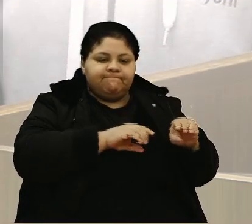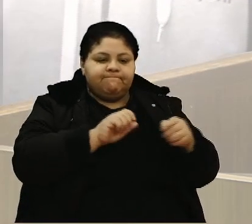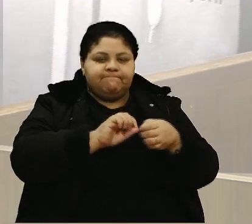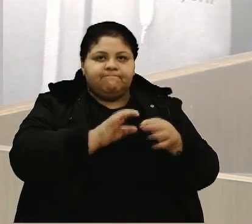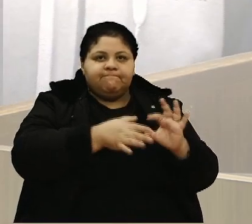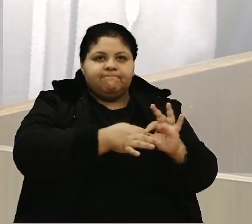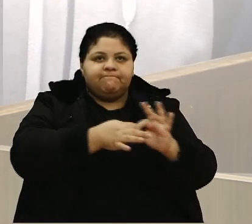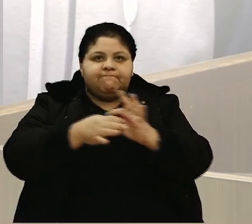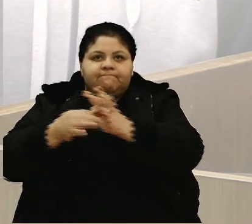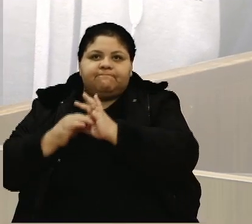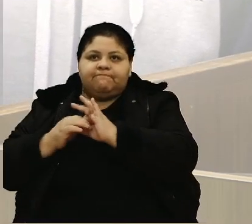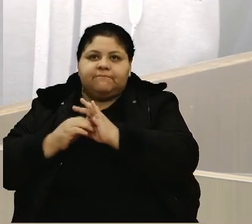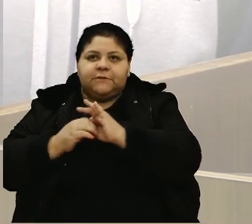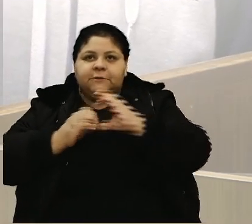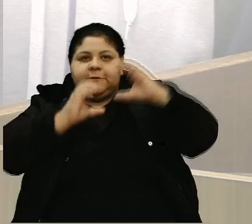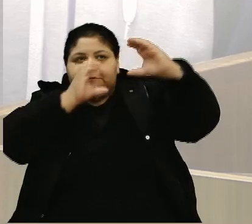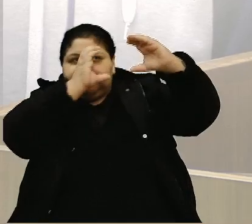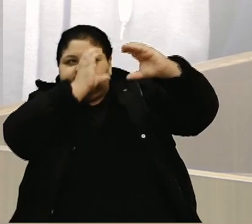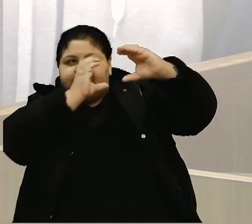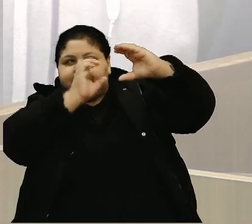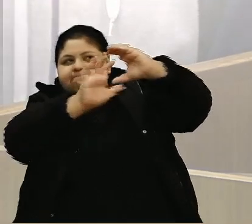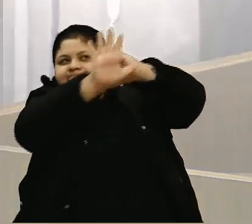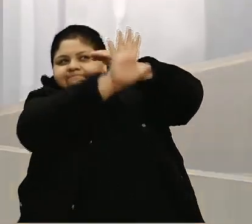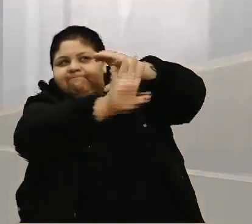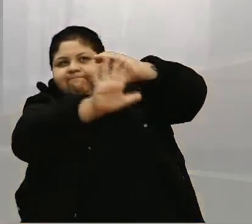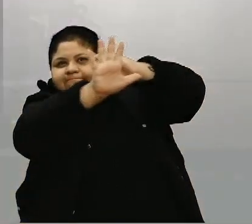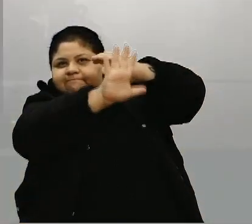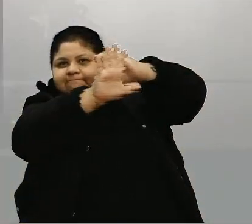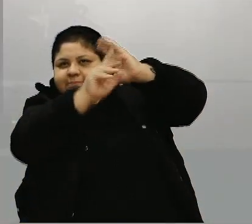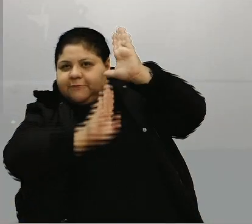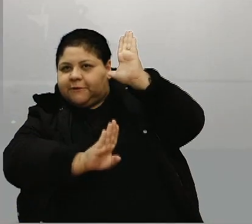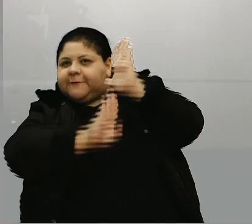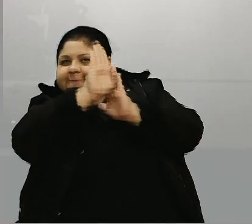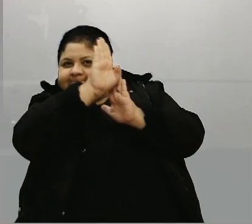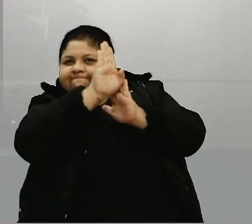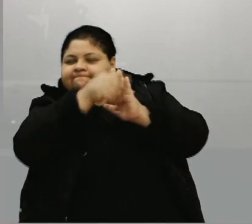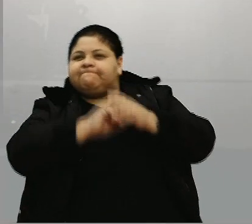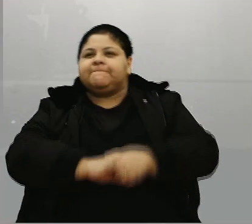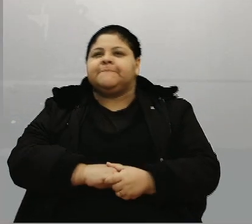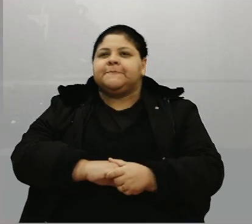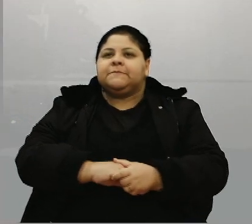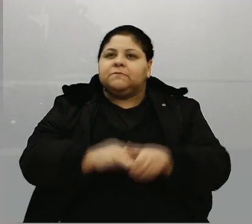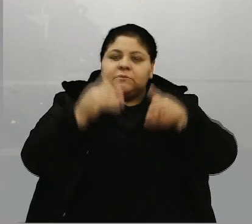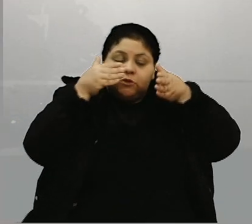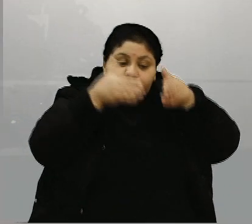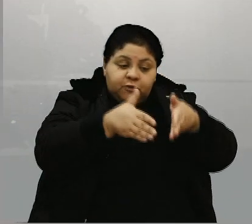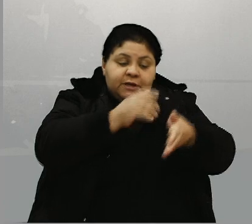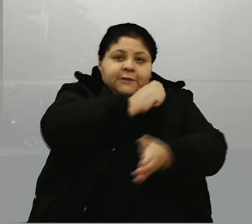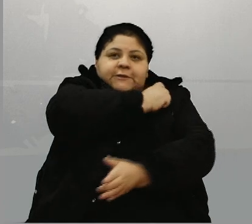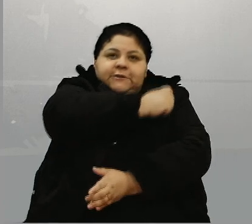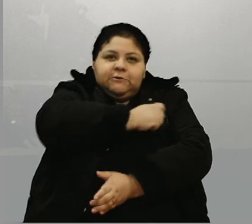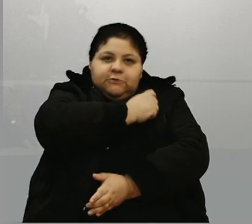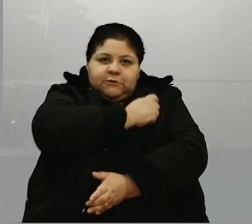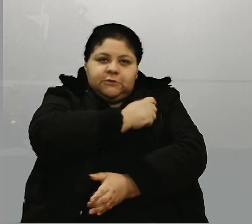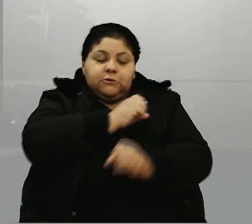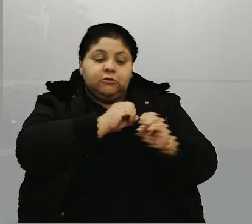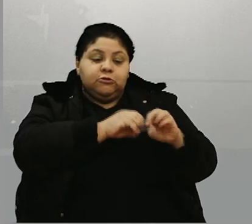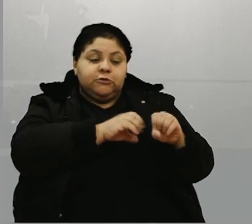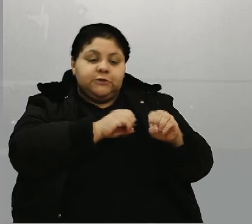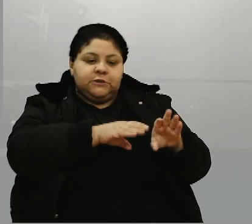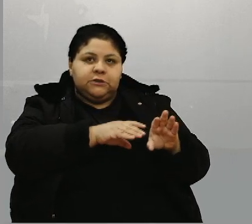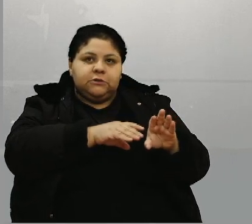de Astronomia e Astronáutica. Destinada a estudantes do ensino fundamental e médio de todo o Brasil, a